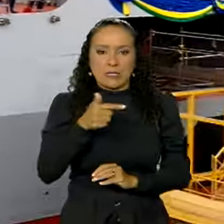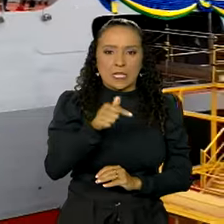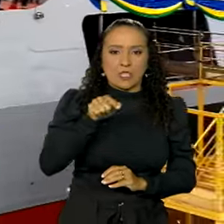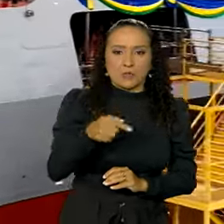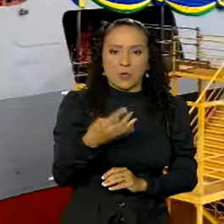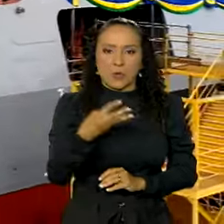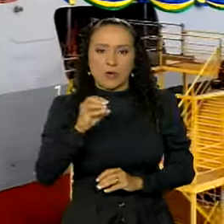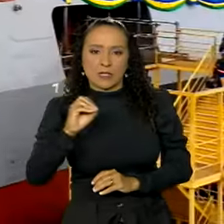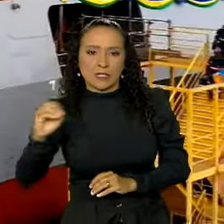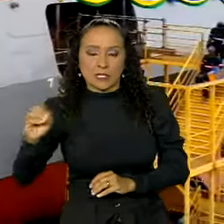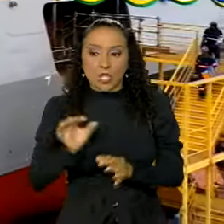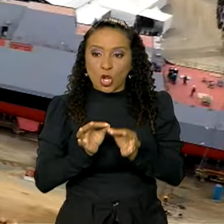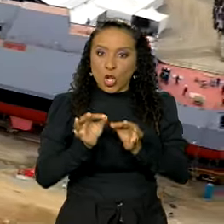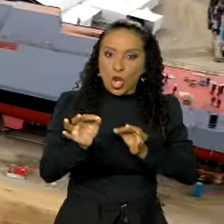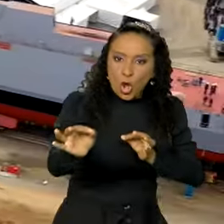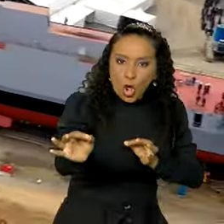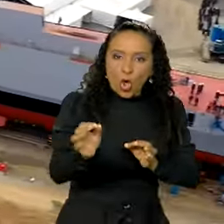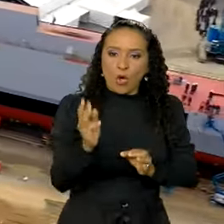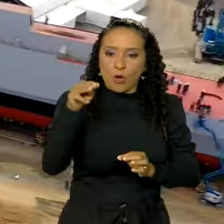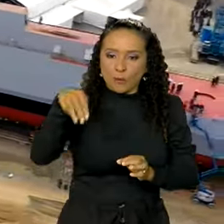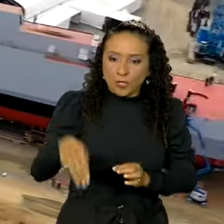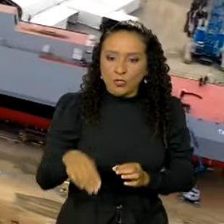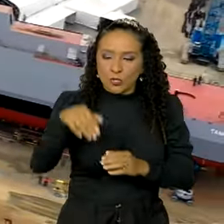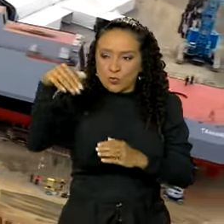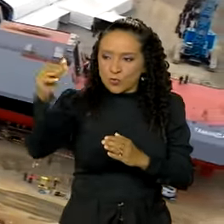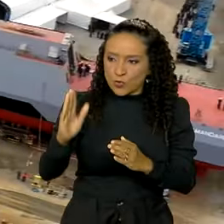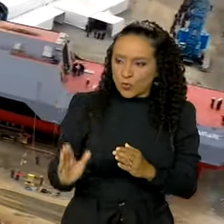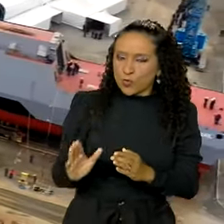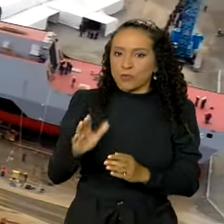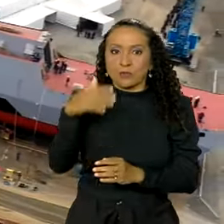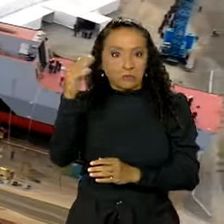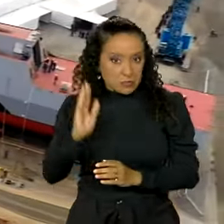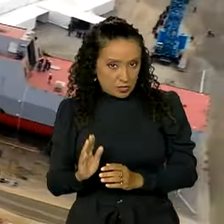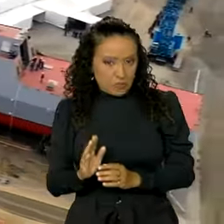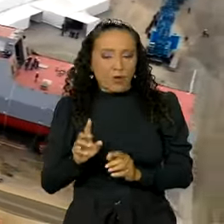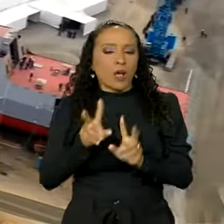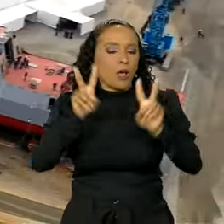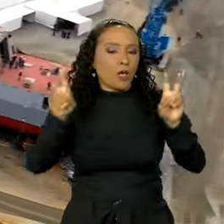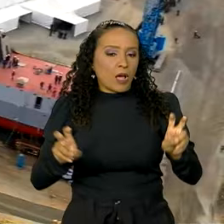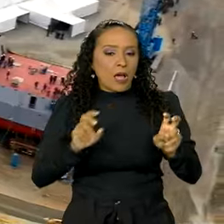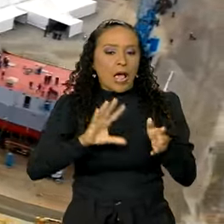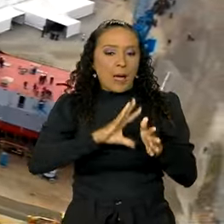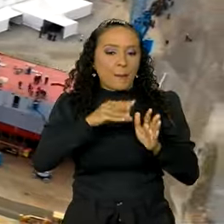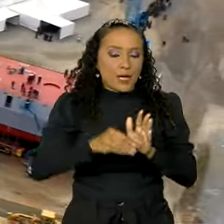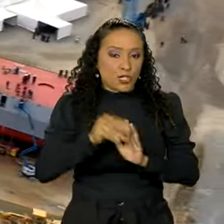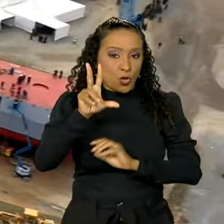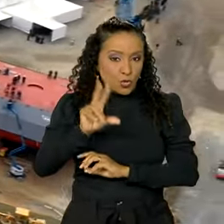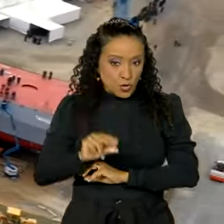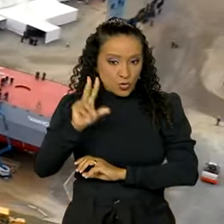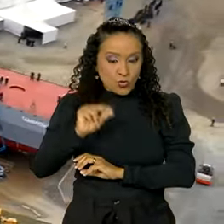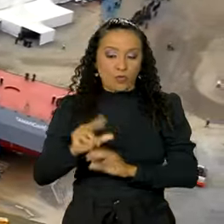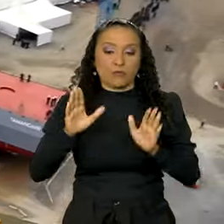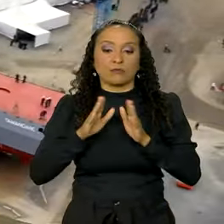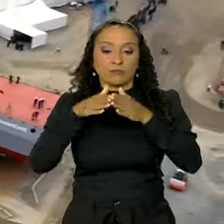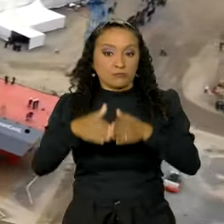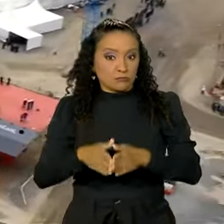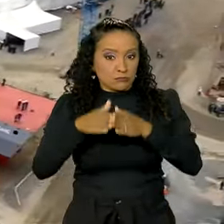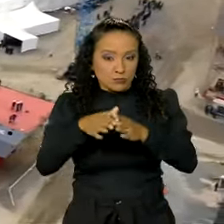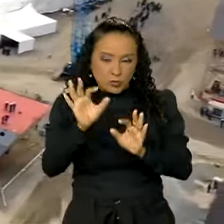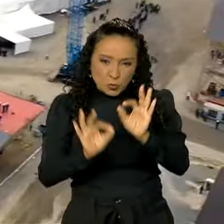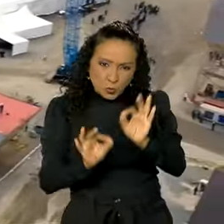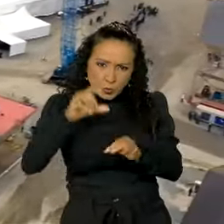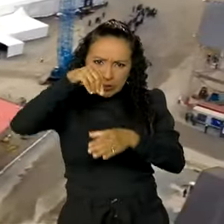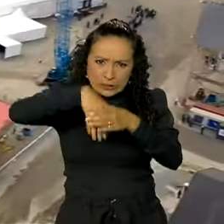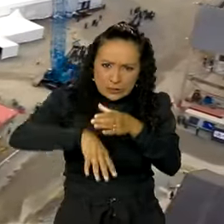7.400 quilômetros da costa oceânica brasileira, a chamada Amazônia Azul. A embarcação será equipada